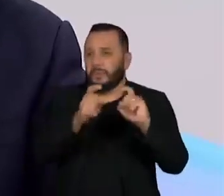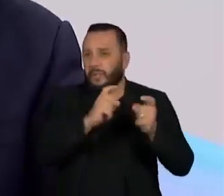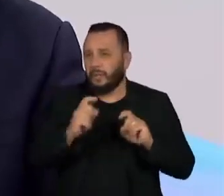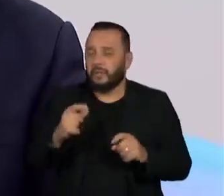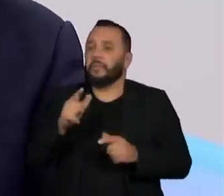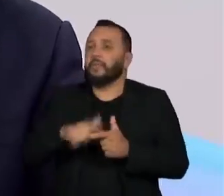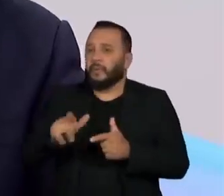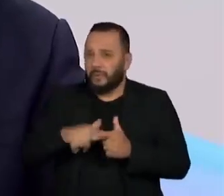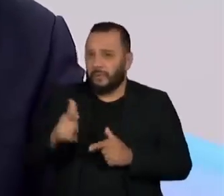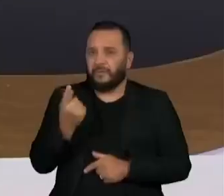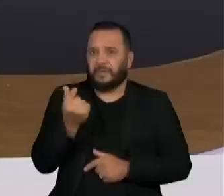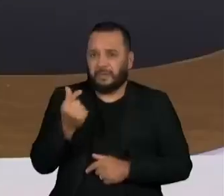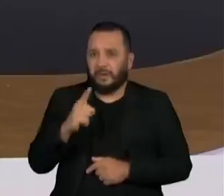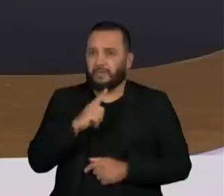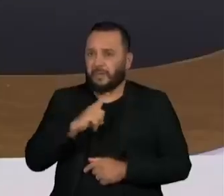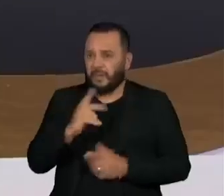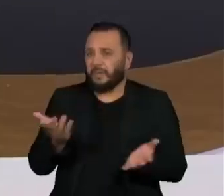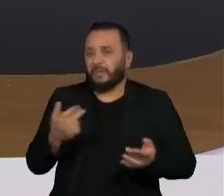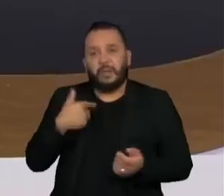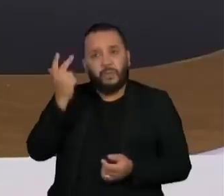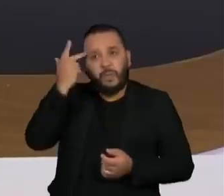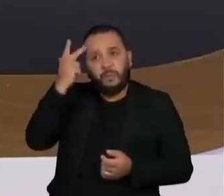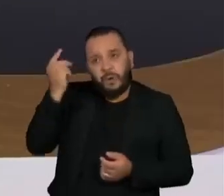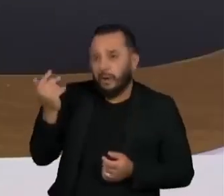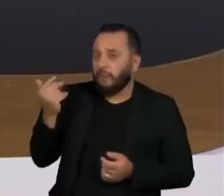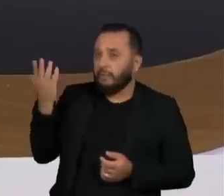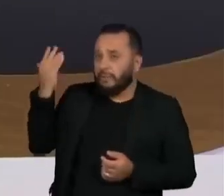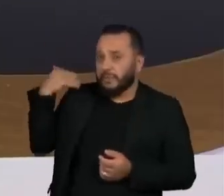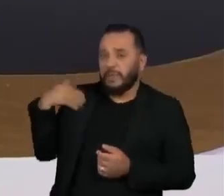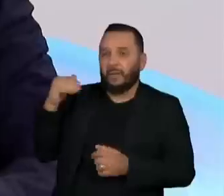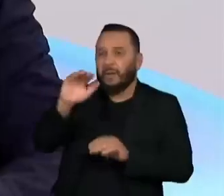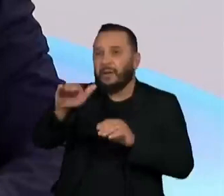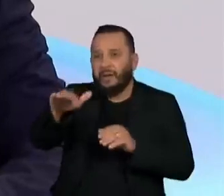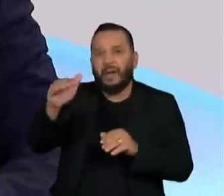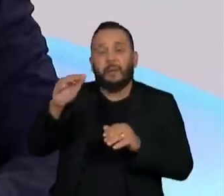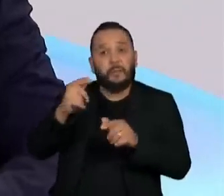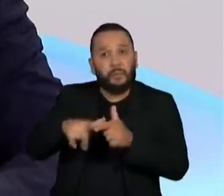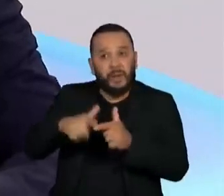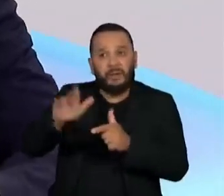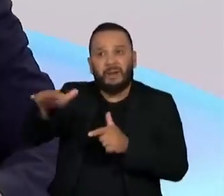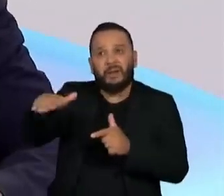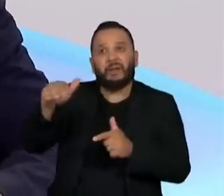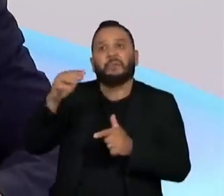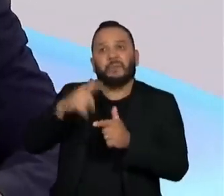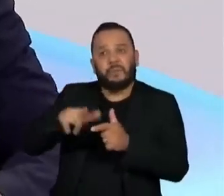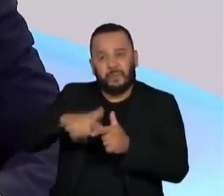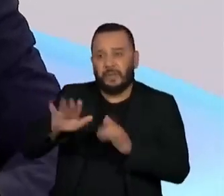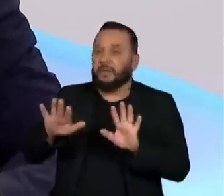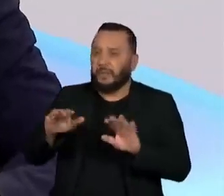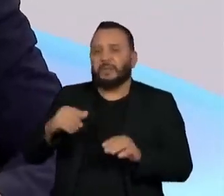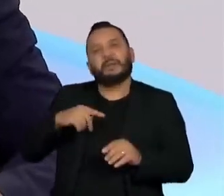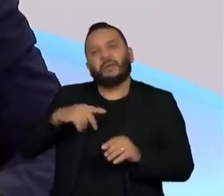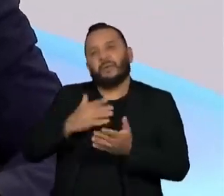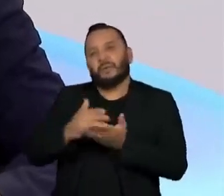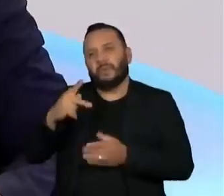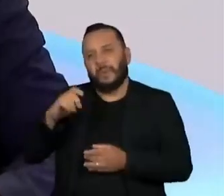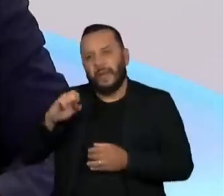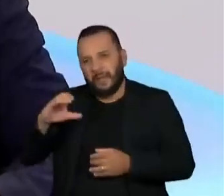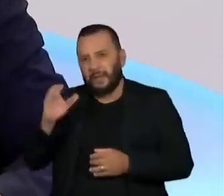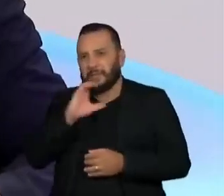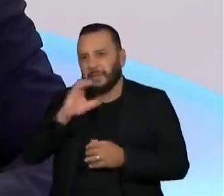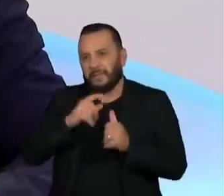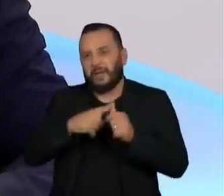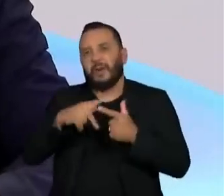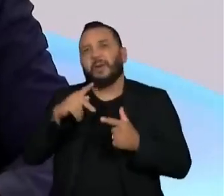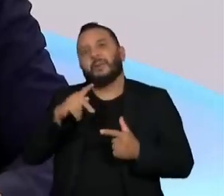problema fiscal que existe e era muito comum no passado toda vez que a gente alertava de todas as Packs começou com a PEC emergencial a PEC Kamikaze